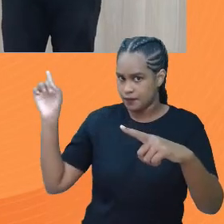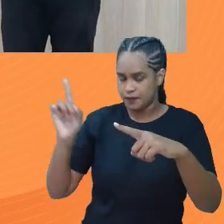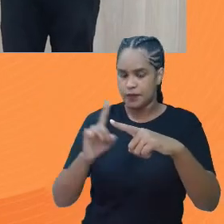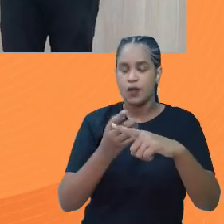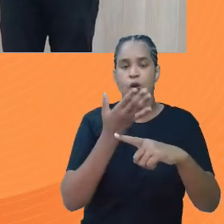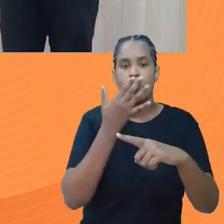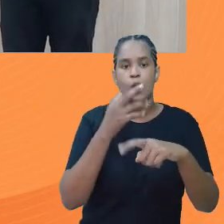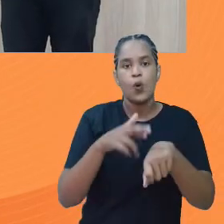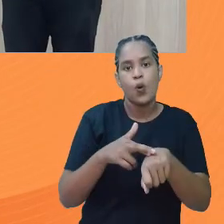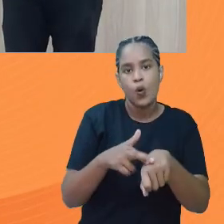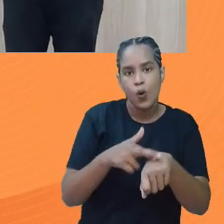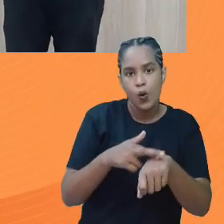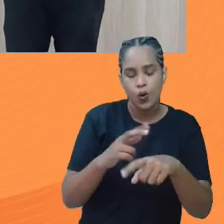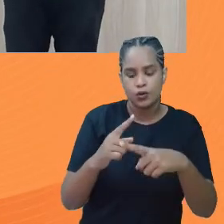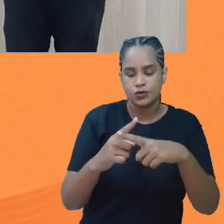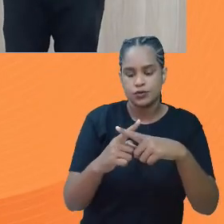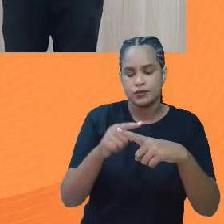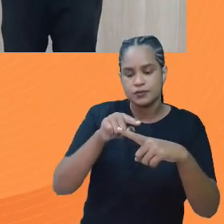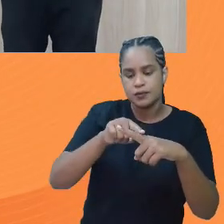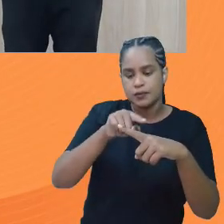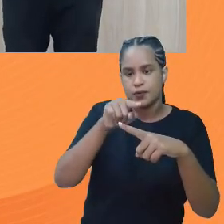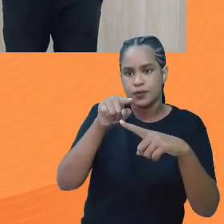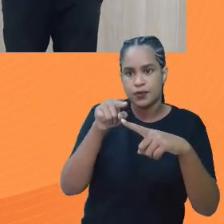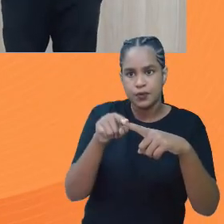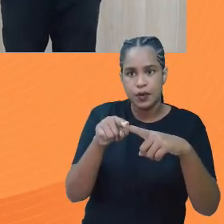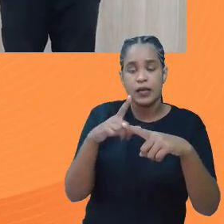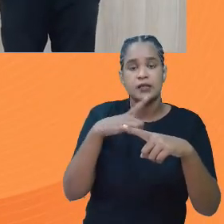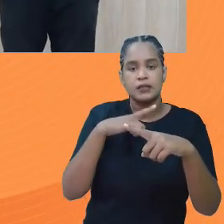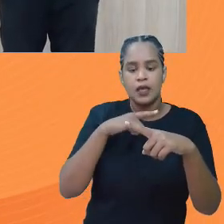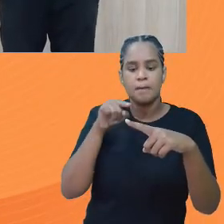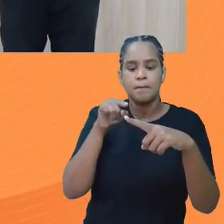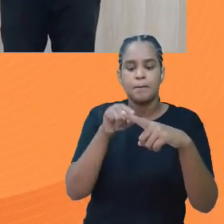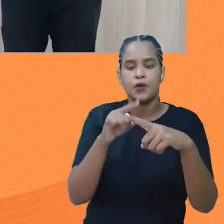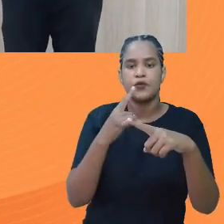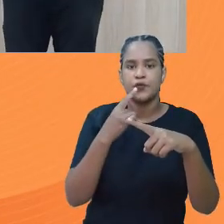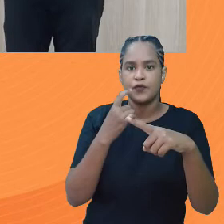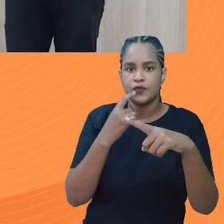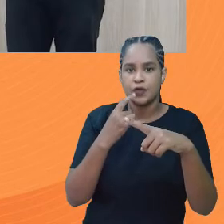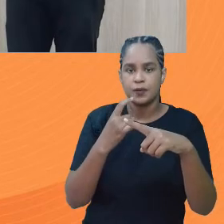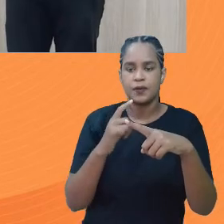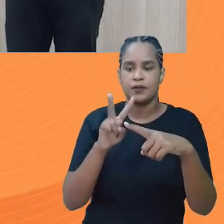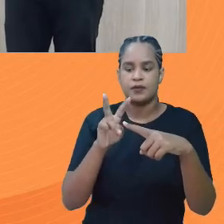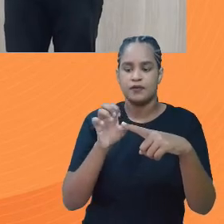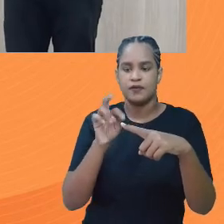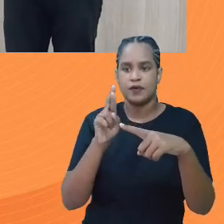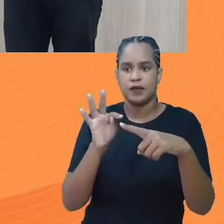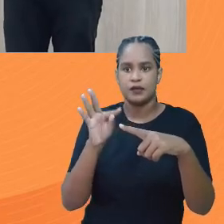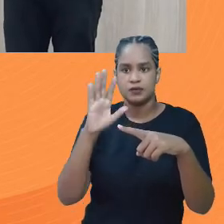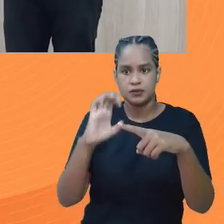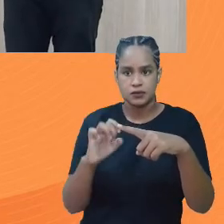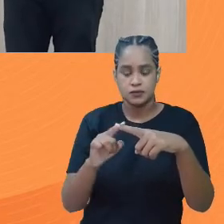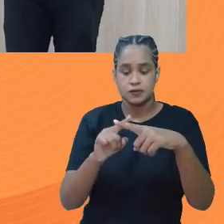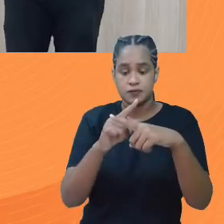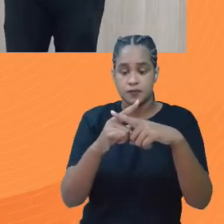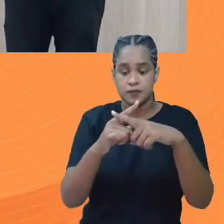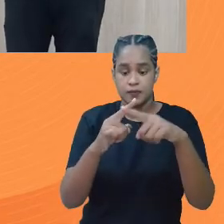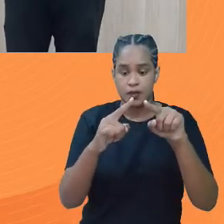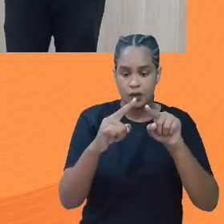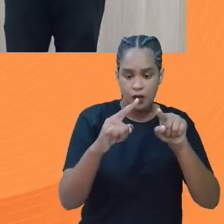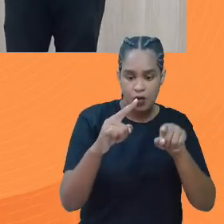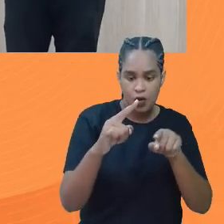roxinho, certo? Tem um vértice vermelho e pode observar que esse ângulo aqui de baixo, tá bom? Ele é um